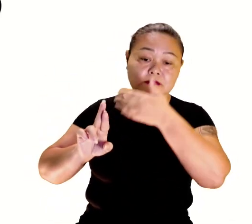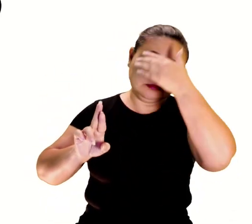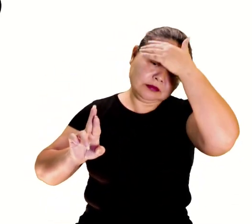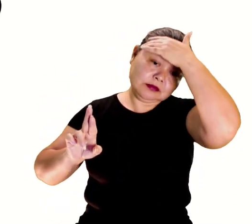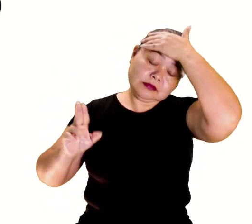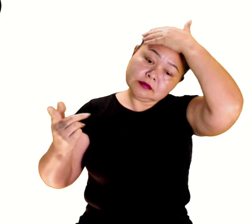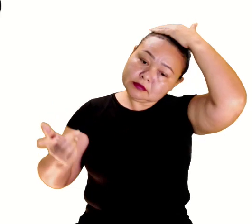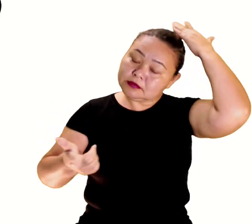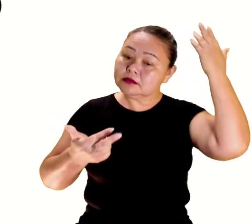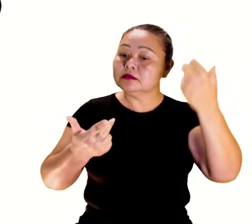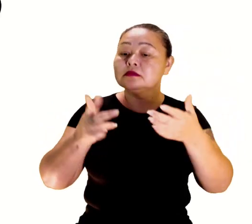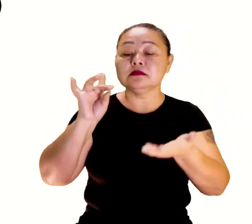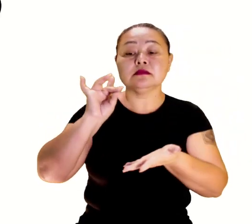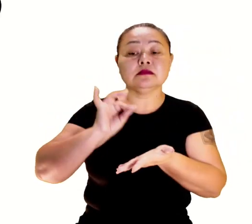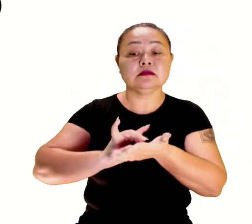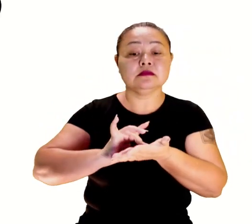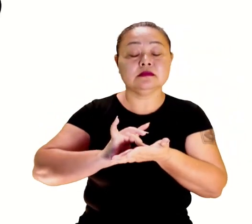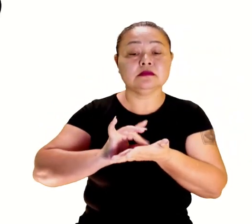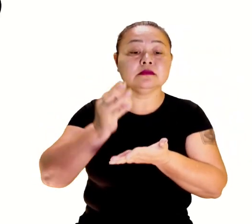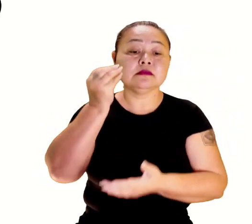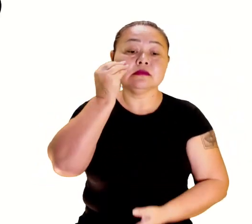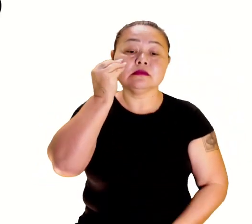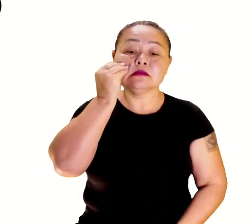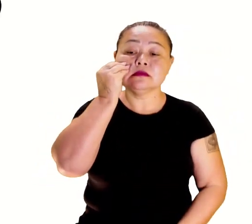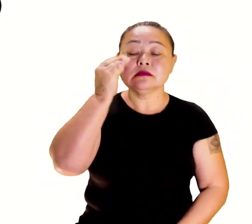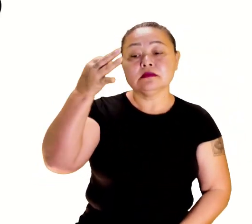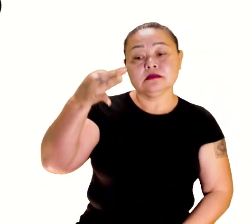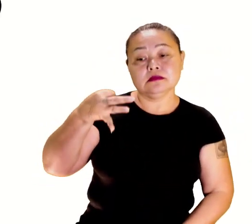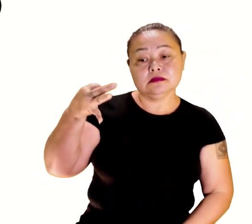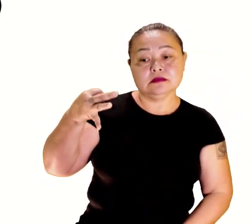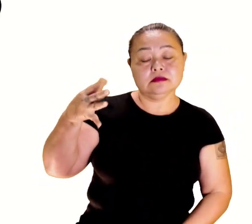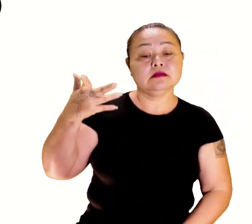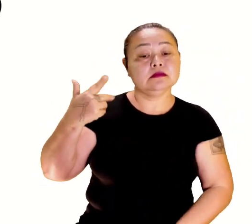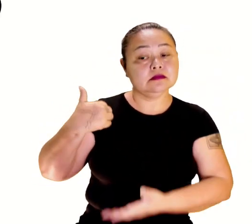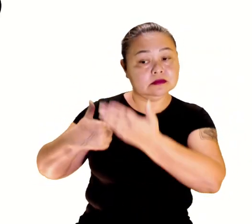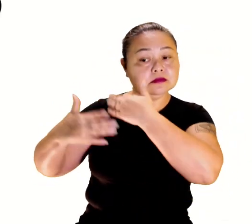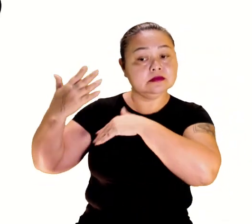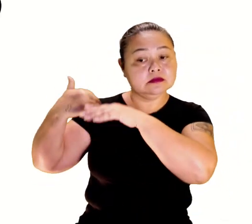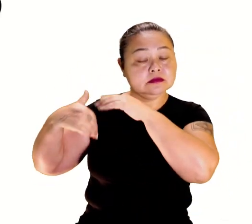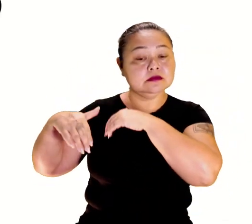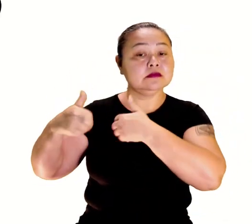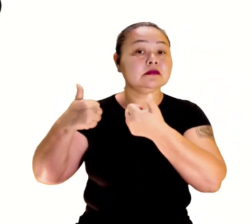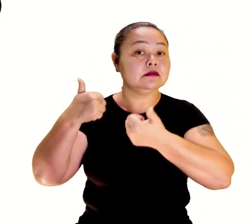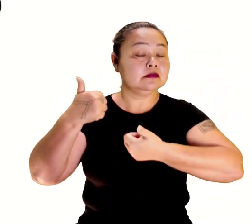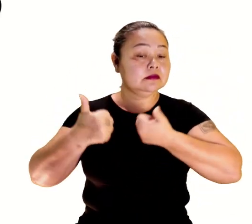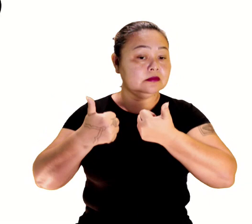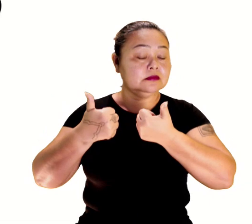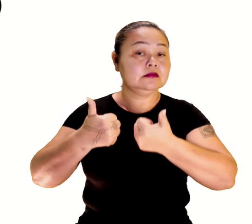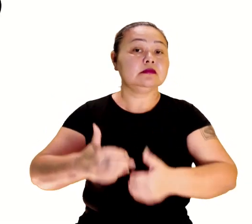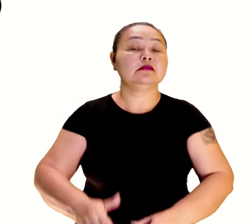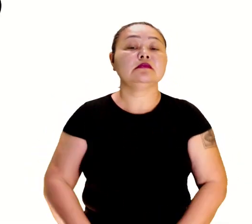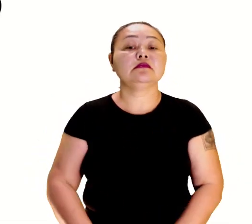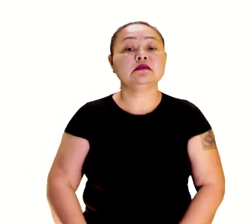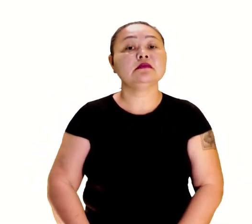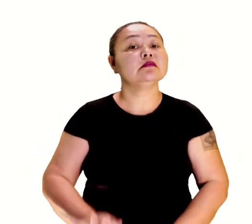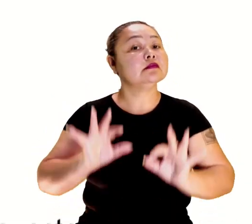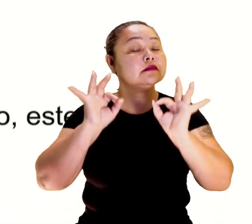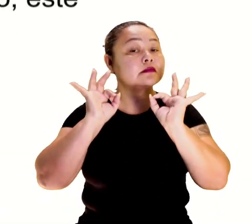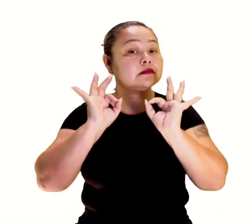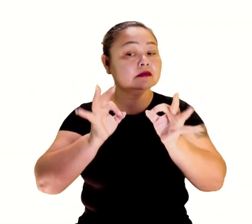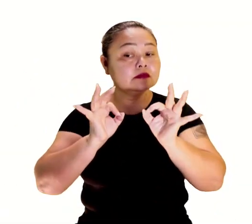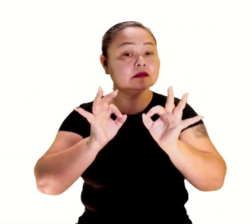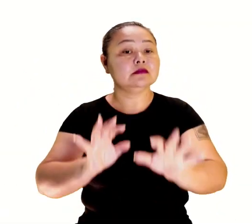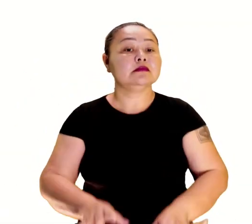igualdade verdadeira, a gente confere que está certinho o que foi feito anteriormente. Beleza. Certo?